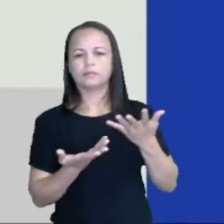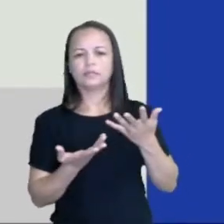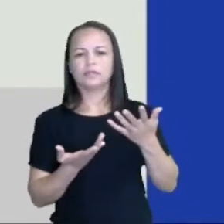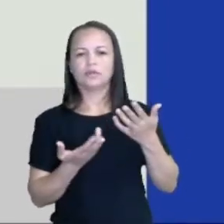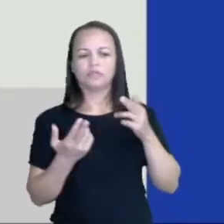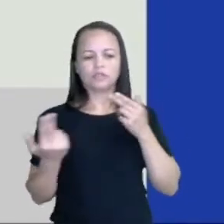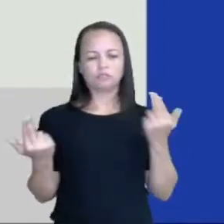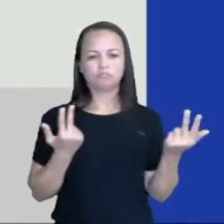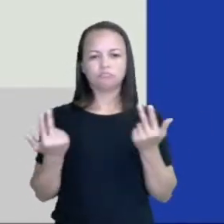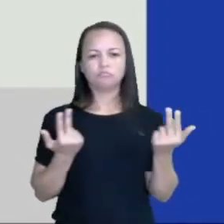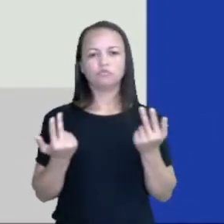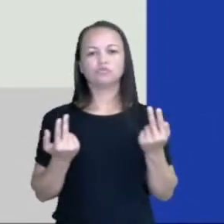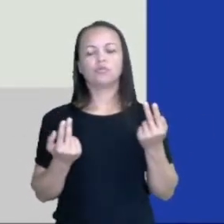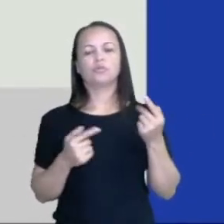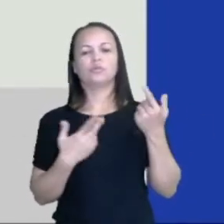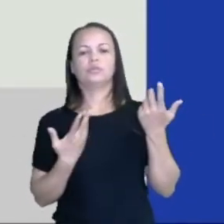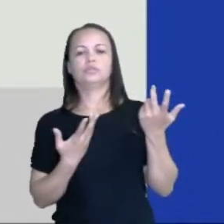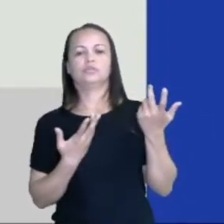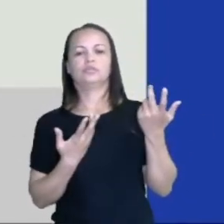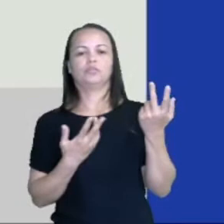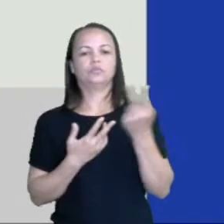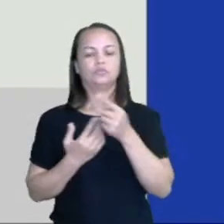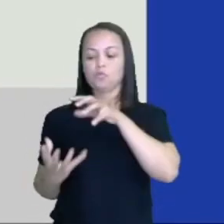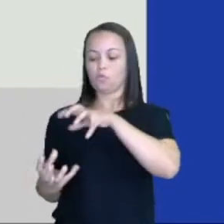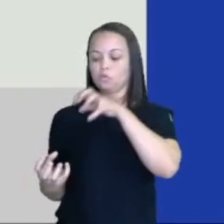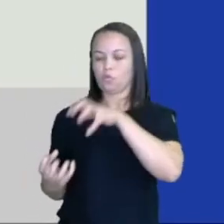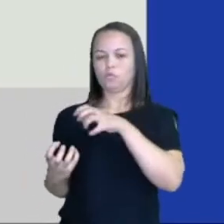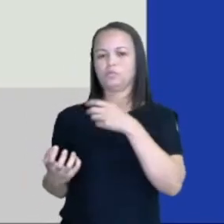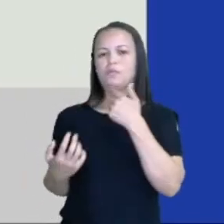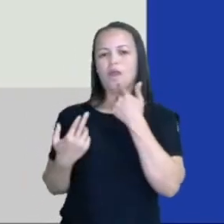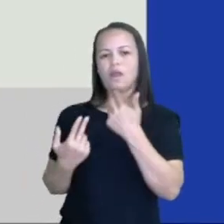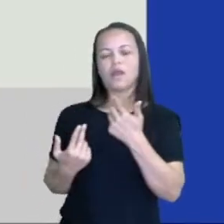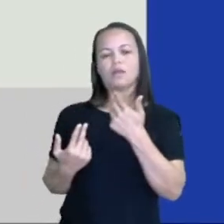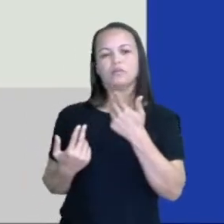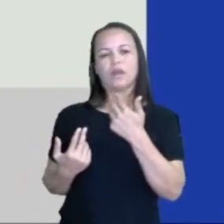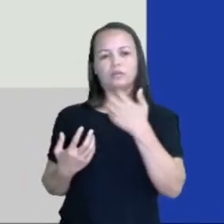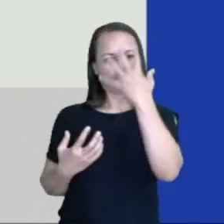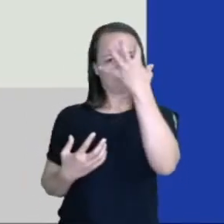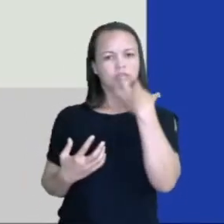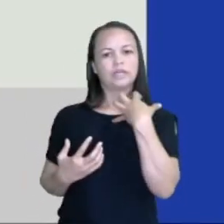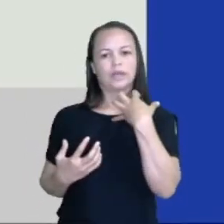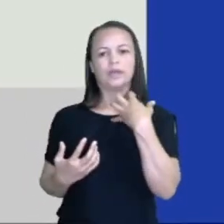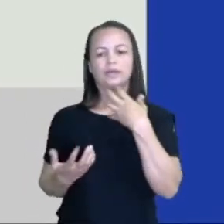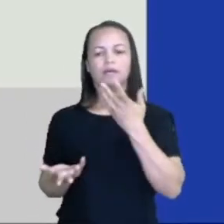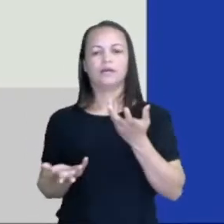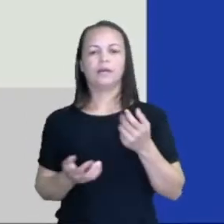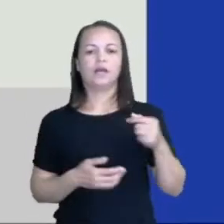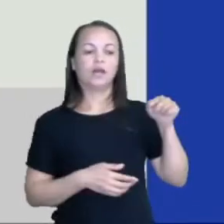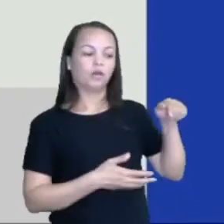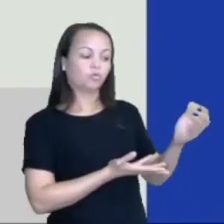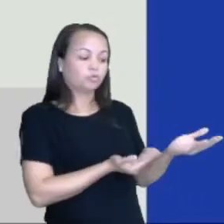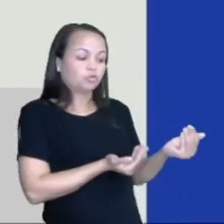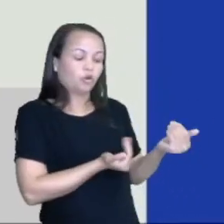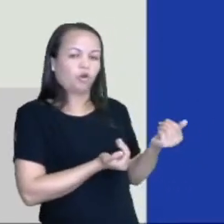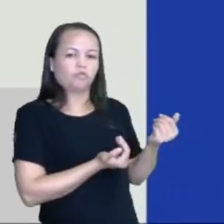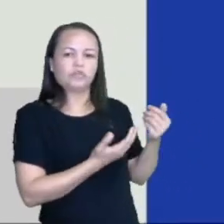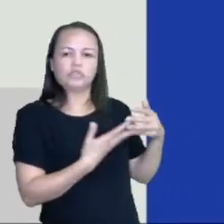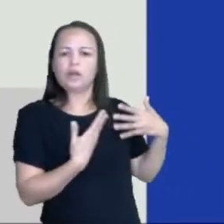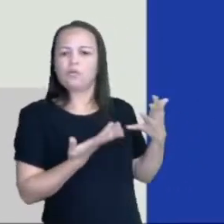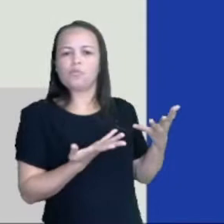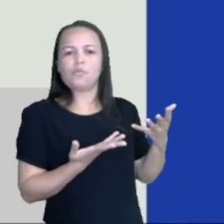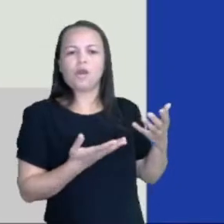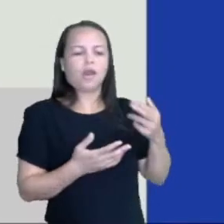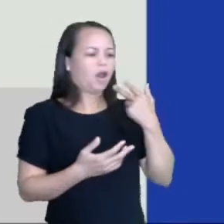língua. Enquanto o idoso ele tem uma linguagem mais formal, uma linguagem mais séria, o jovem ele já tem uma linguagem mais despojada,